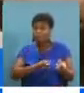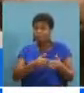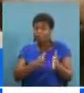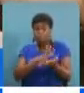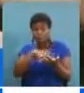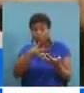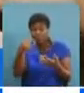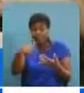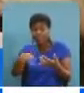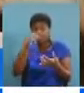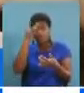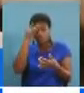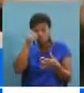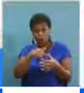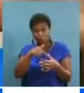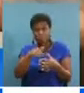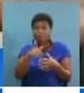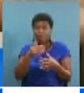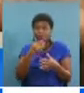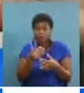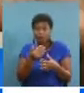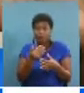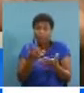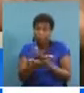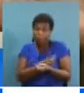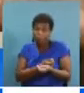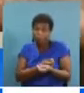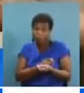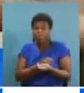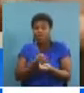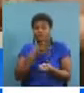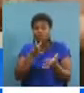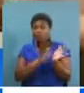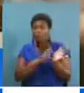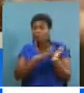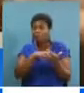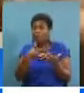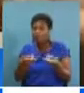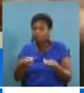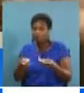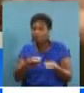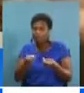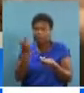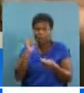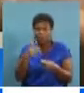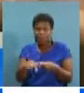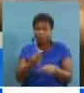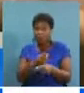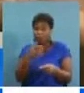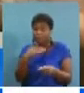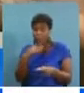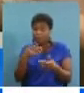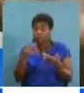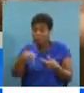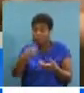está delineado em termos de números, reservas e arrecadação confirma que o plano de negócio é muito válido. Por isso, o empréstimo